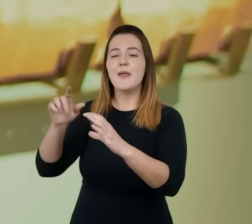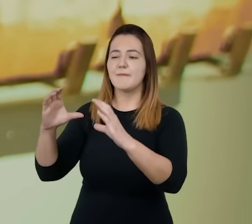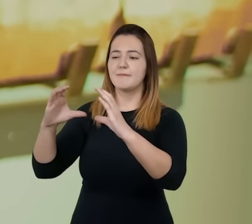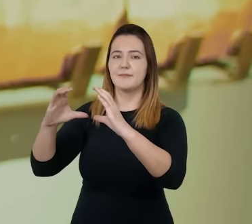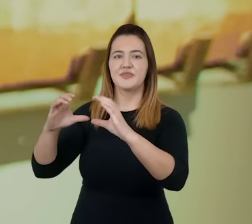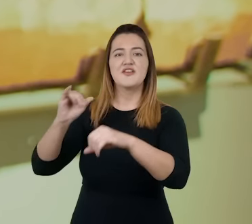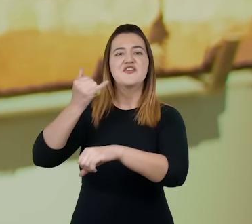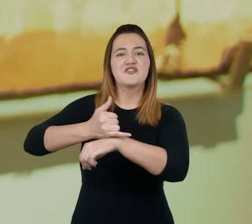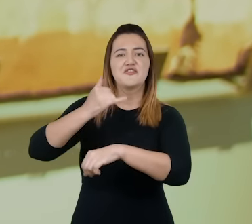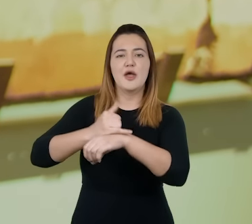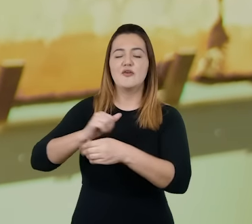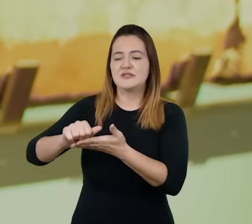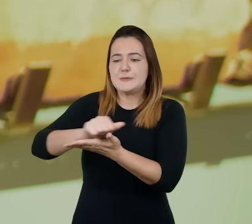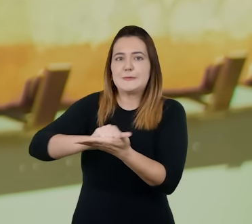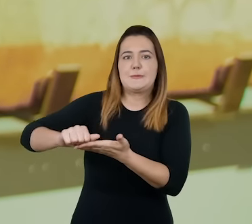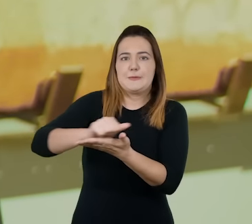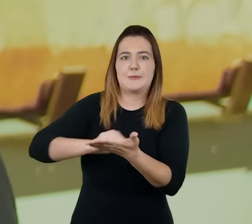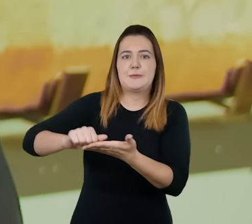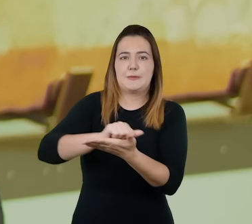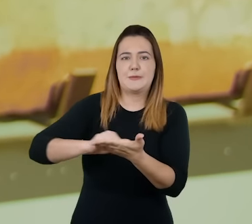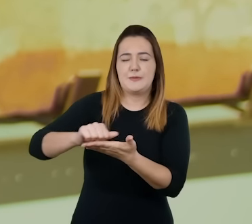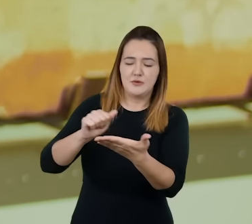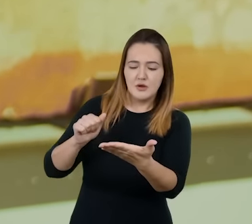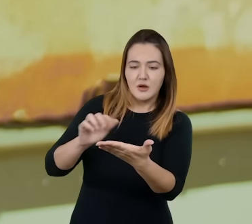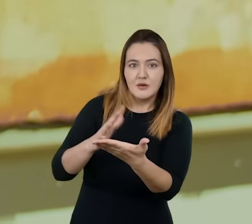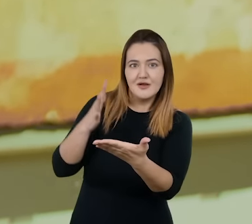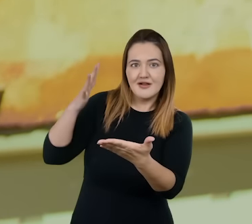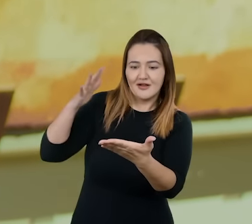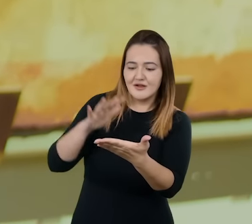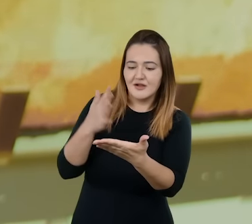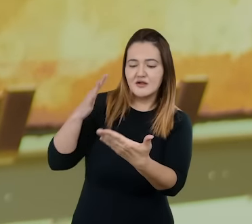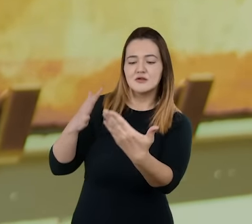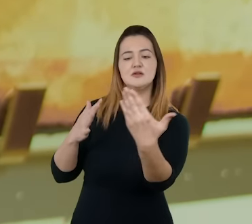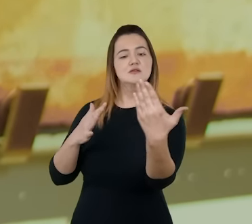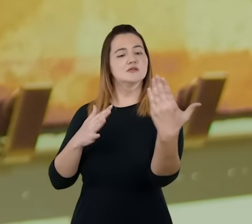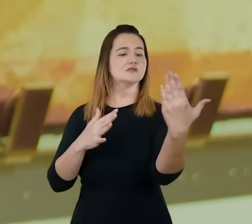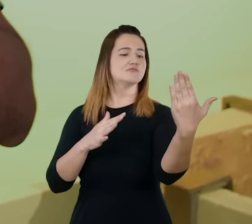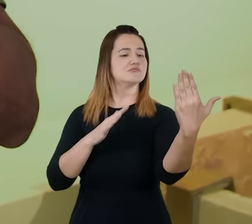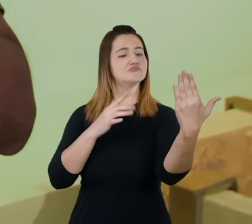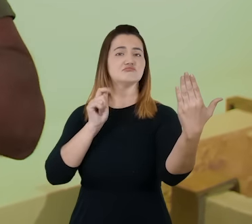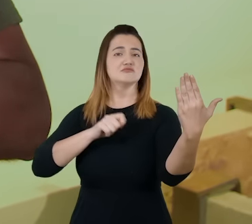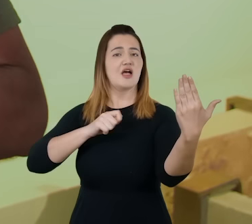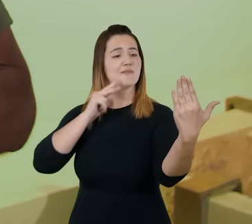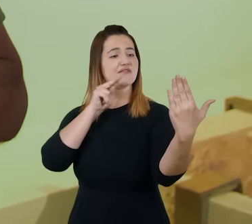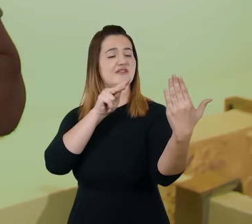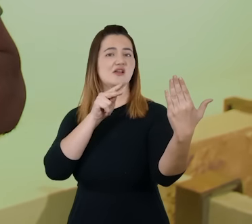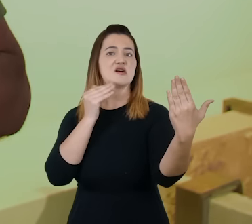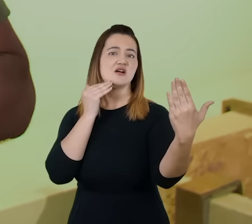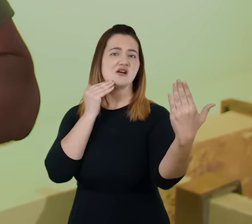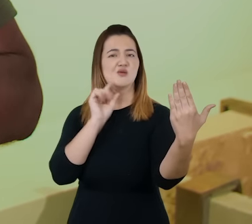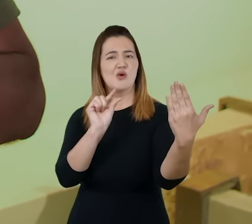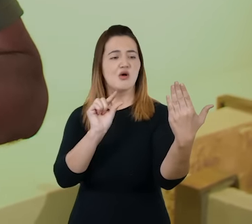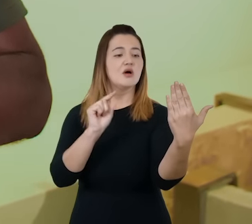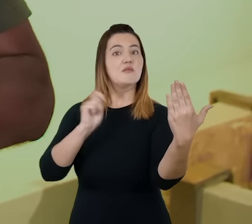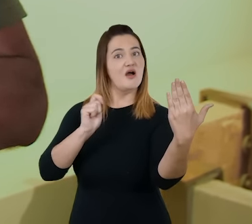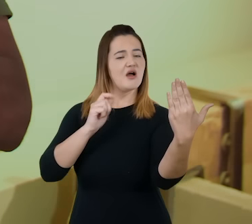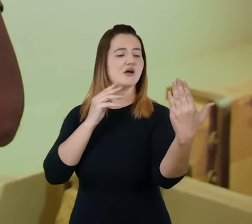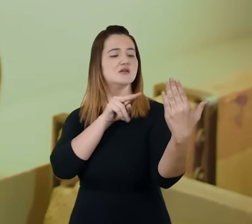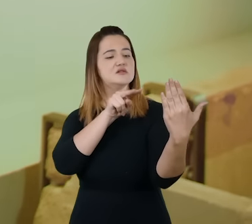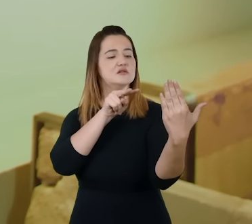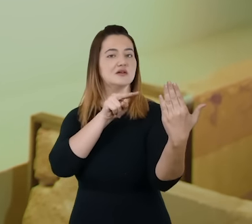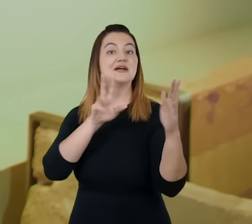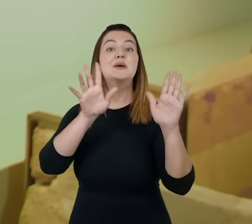bronze polido, onde você via a sua imagem de maneira assim, um tanto distorcida. Você se lembra que em 1 Coríntios 13, Paulo